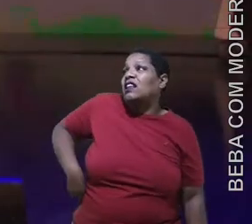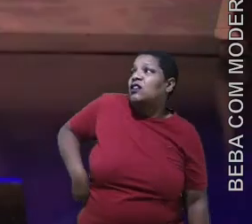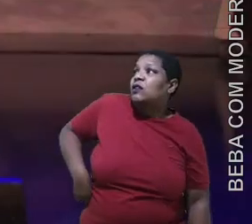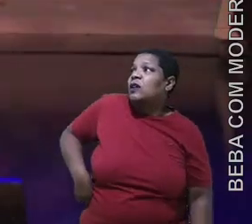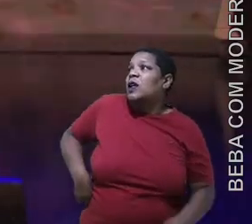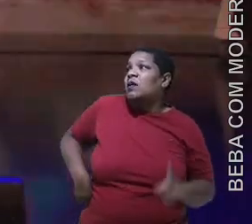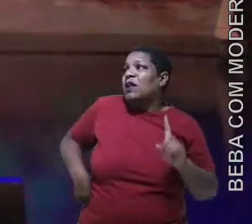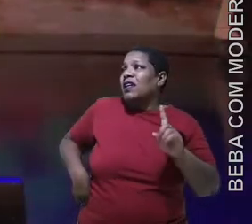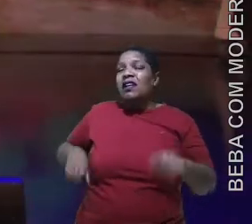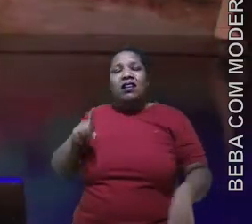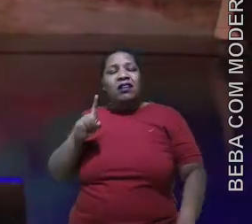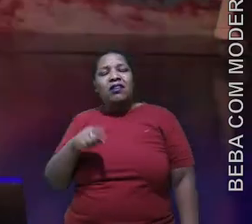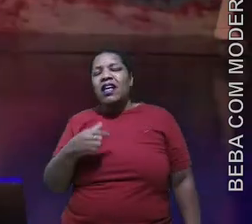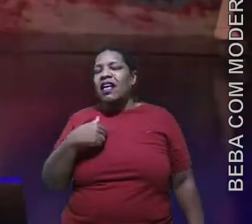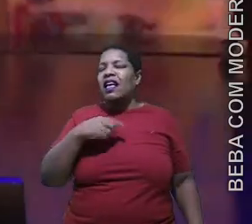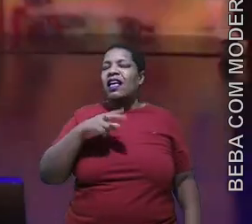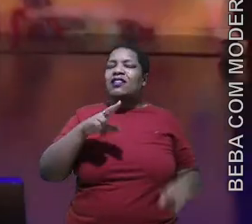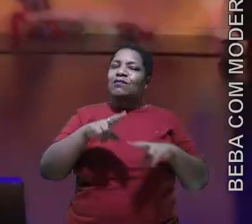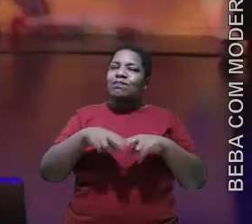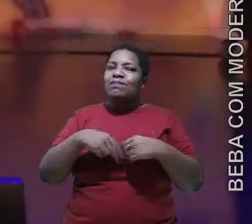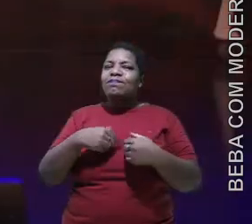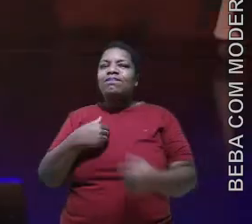você ir